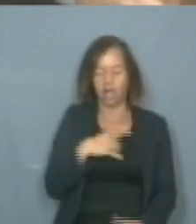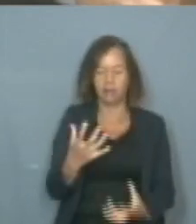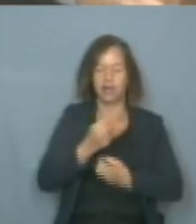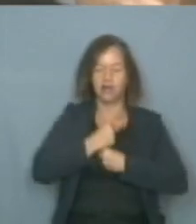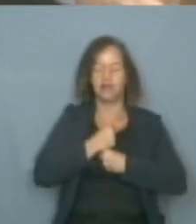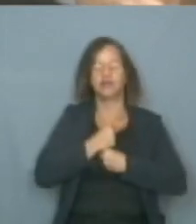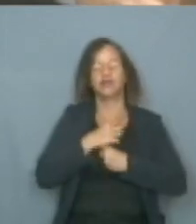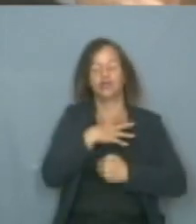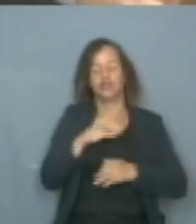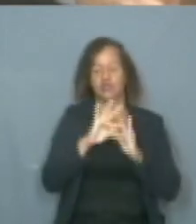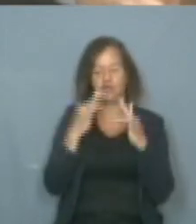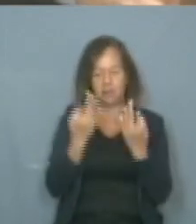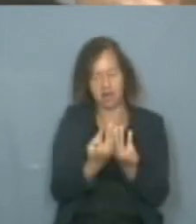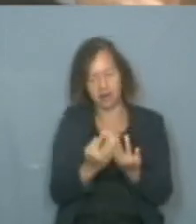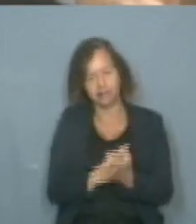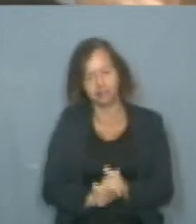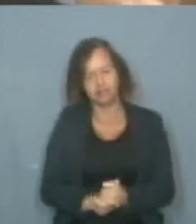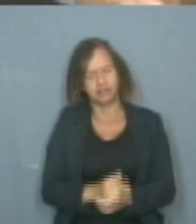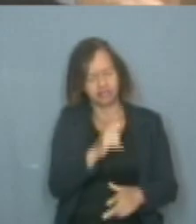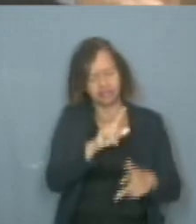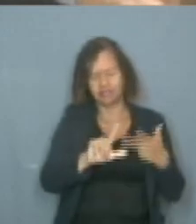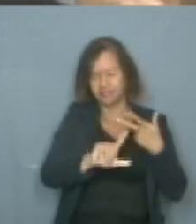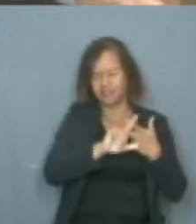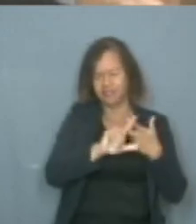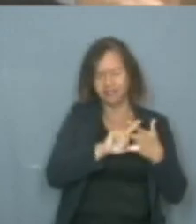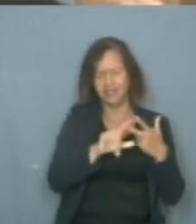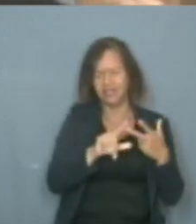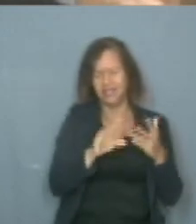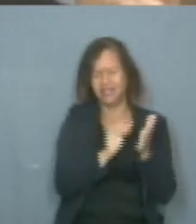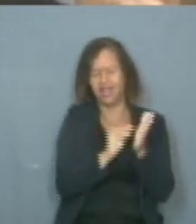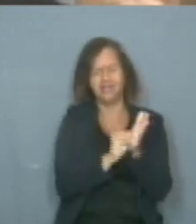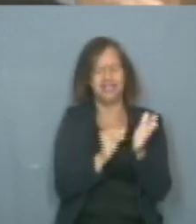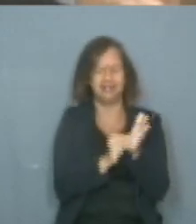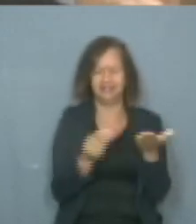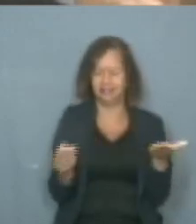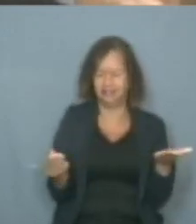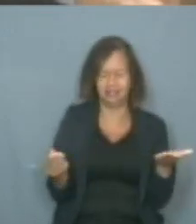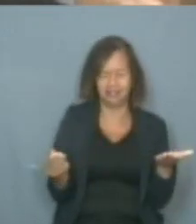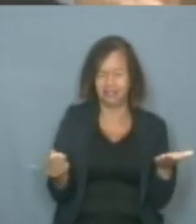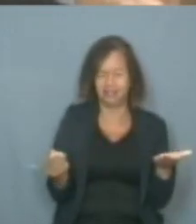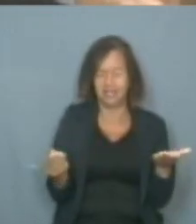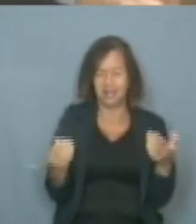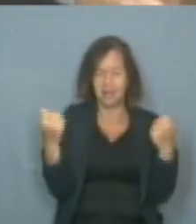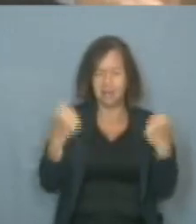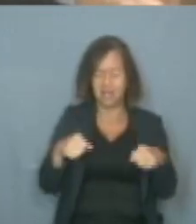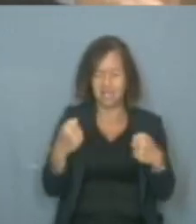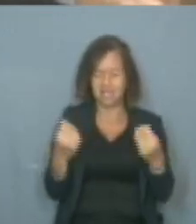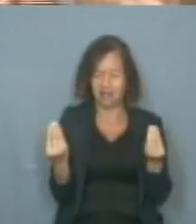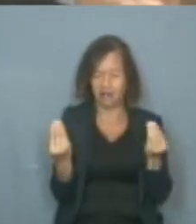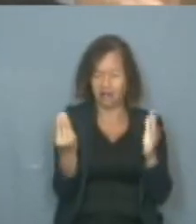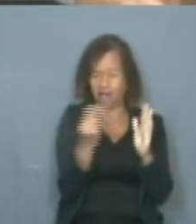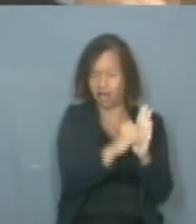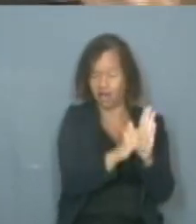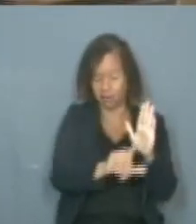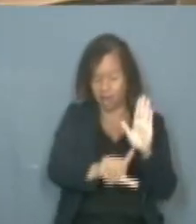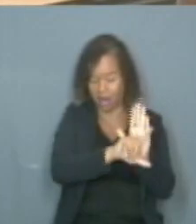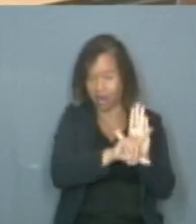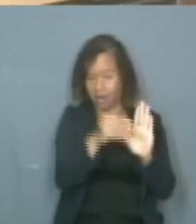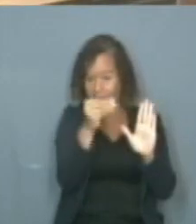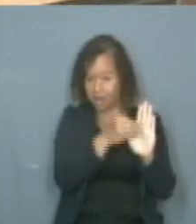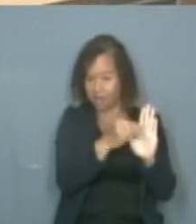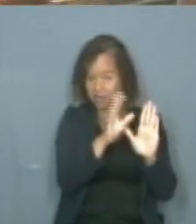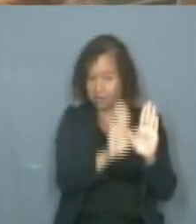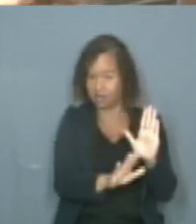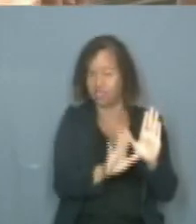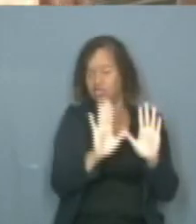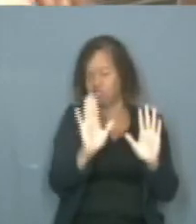suas famílias. Então, essa legislação é muito completa. Então, a gente não precisa colocar dentro de uma legislação,